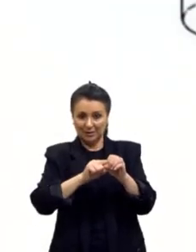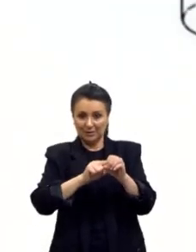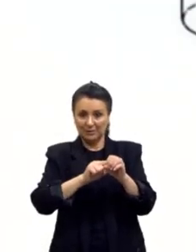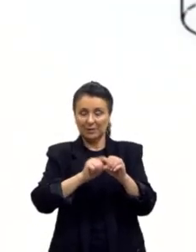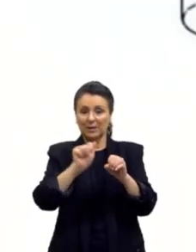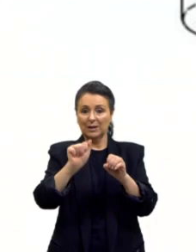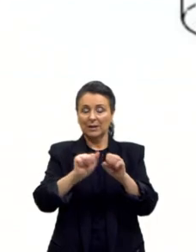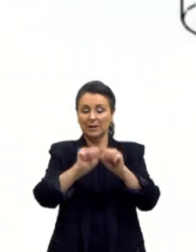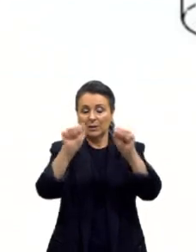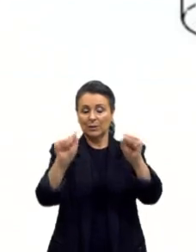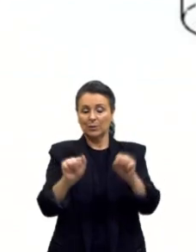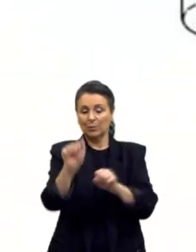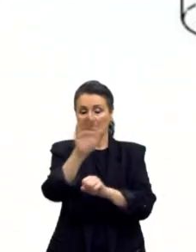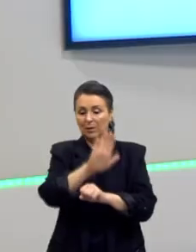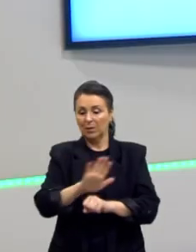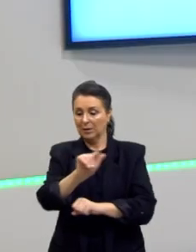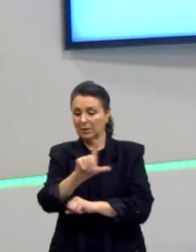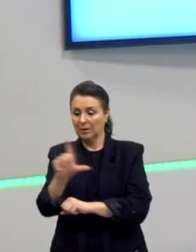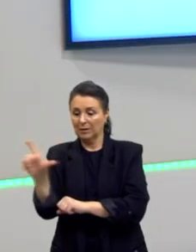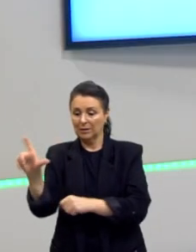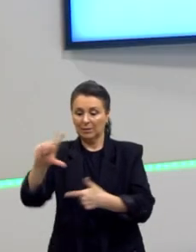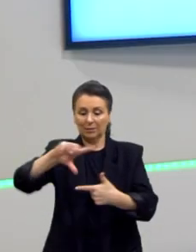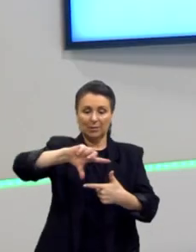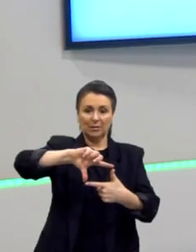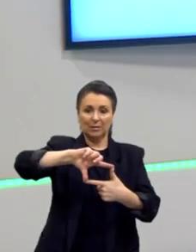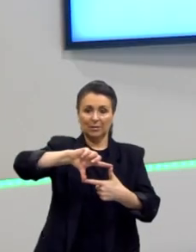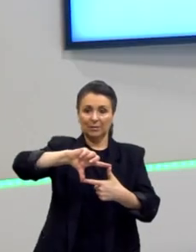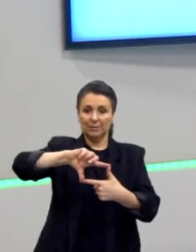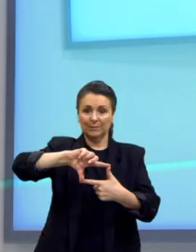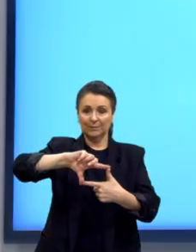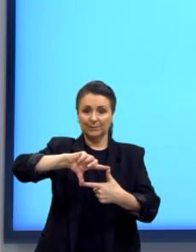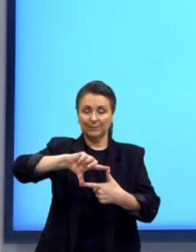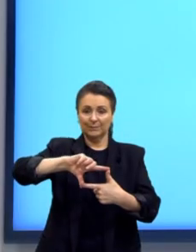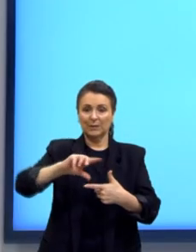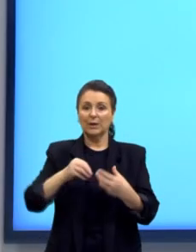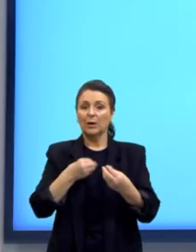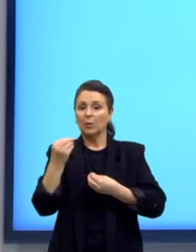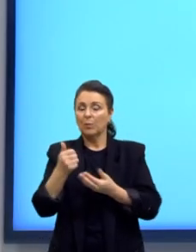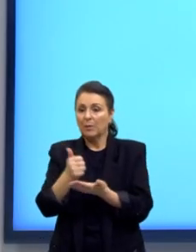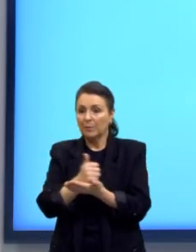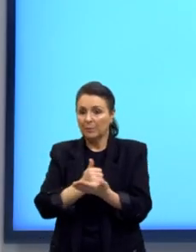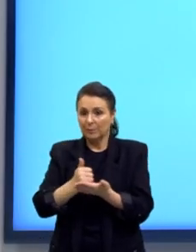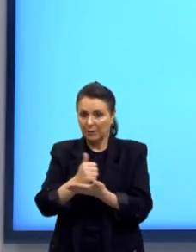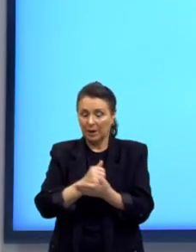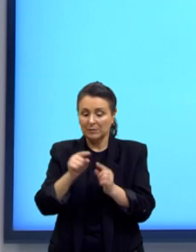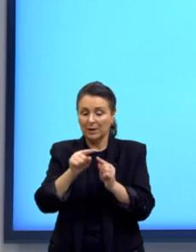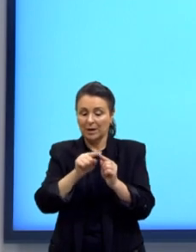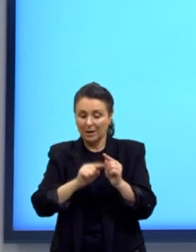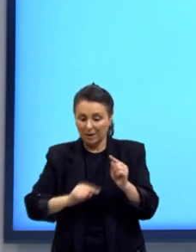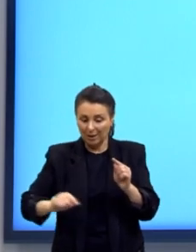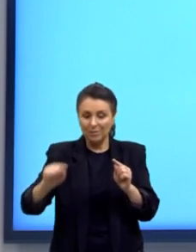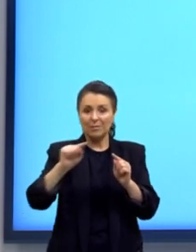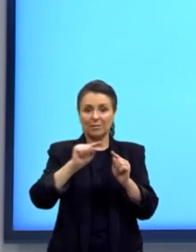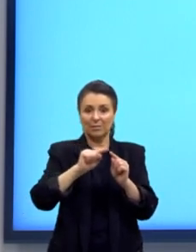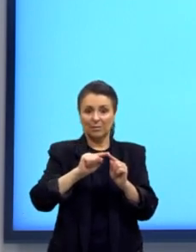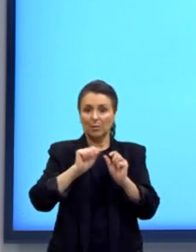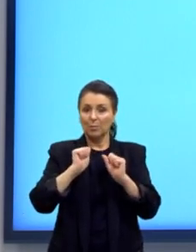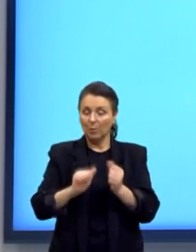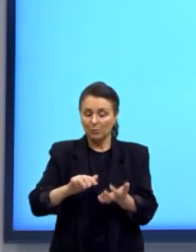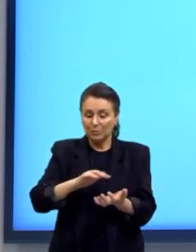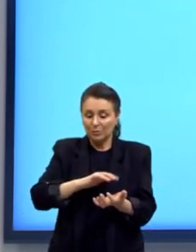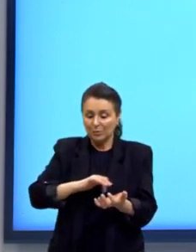área lateral que seria de um retângulo bom então como a base é um círculo a gente pode